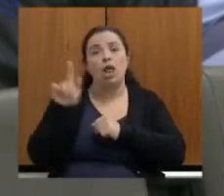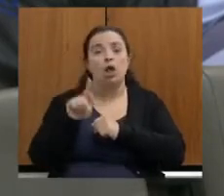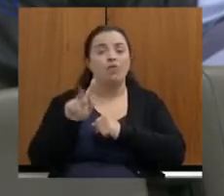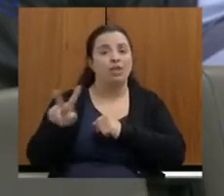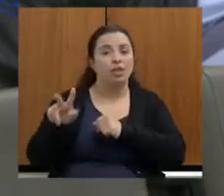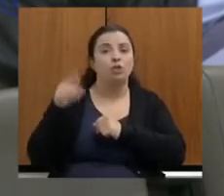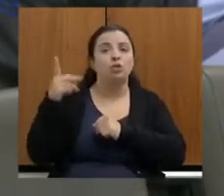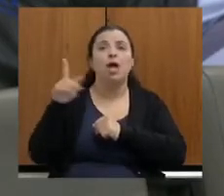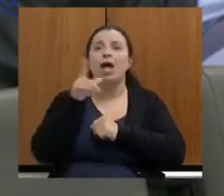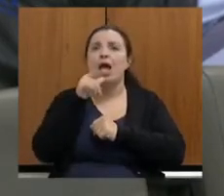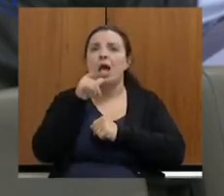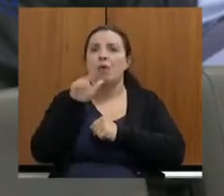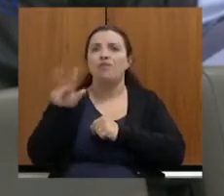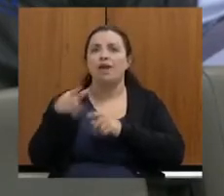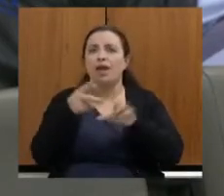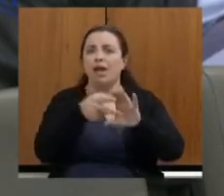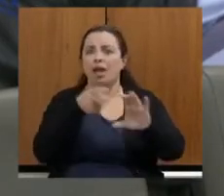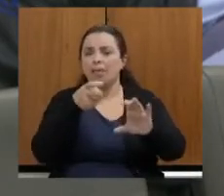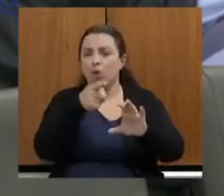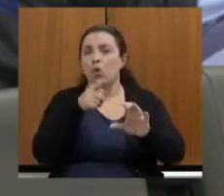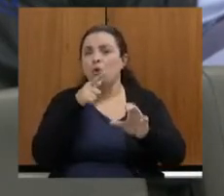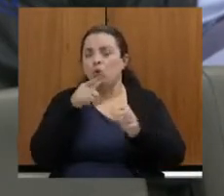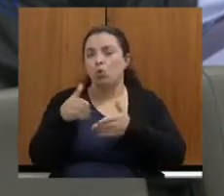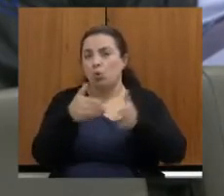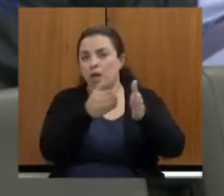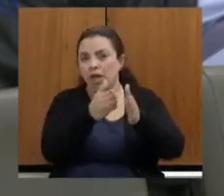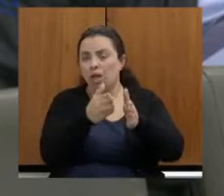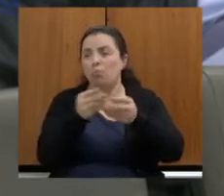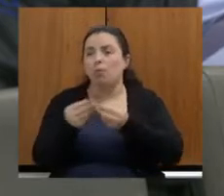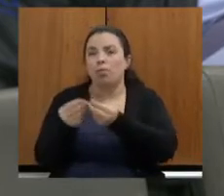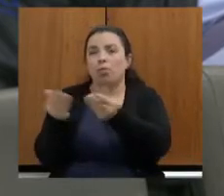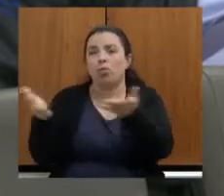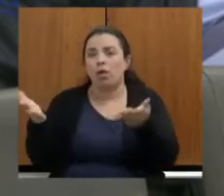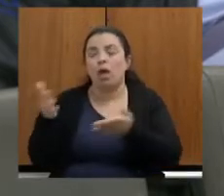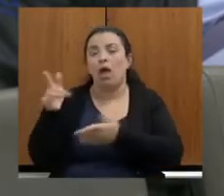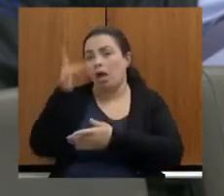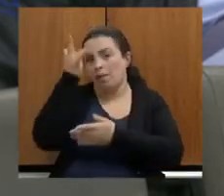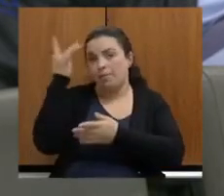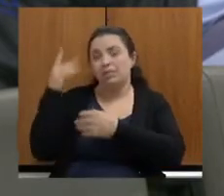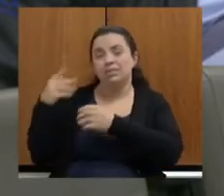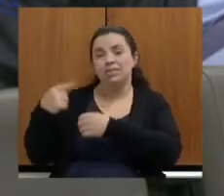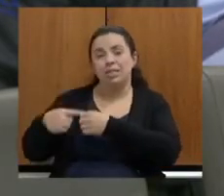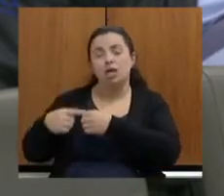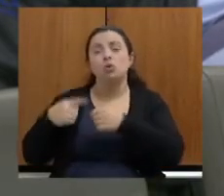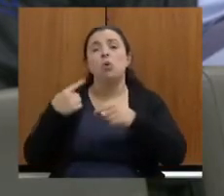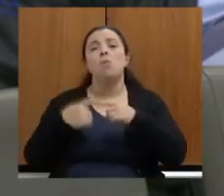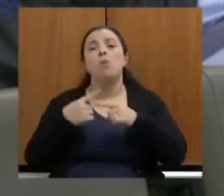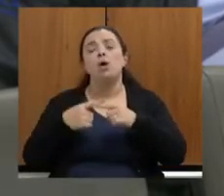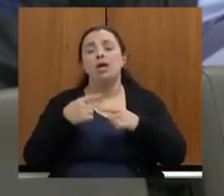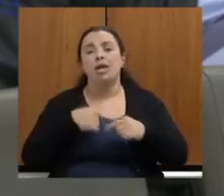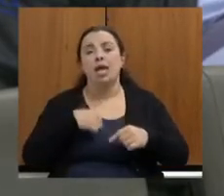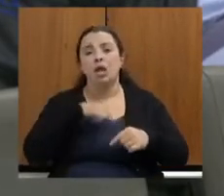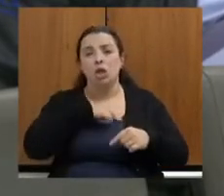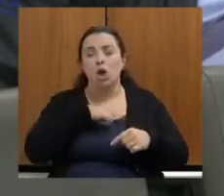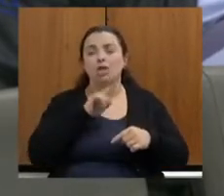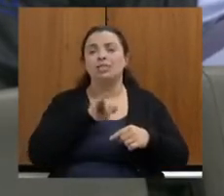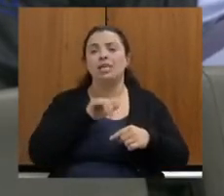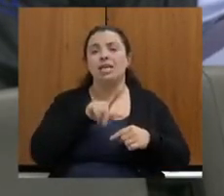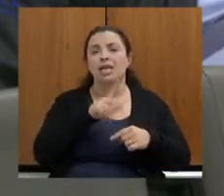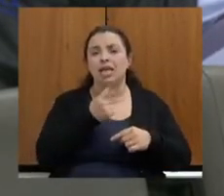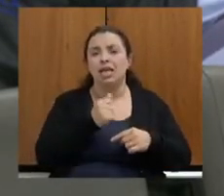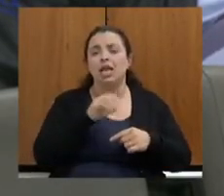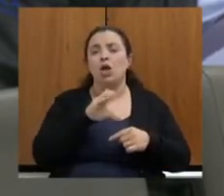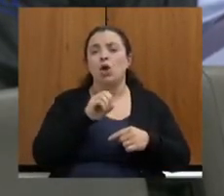a água deles vai ser captado do Rio Corrente para poder atender a cidade porque que nós pedra corrida de ilha brava temos que